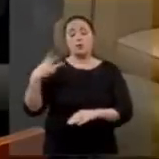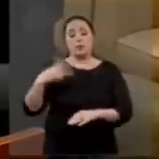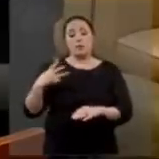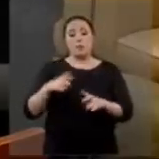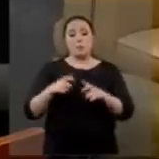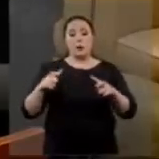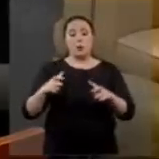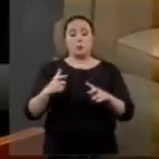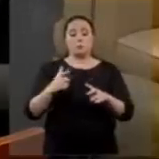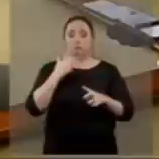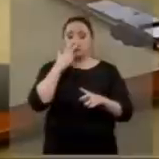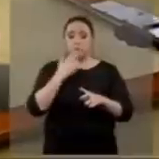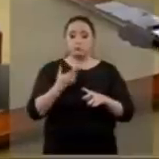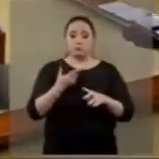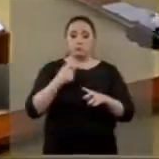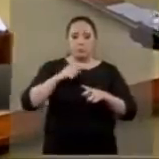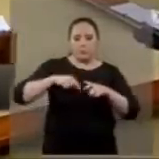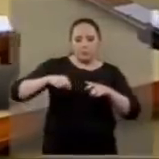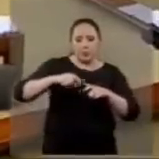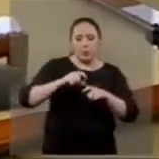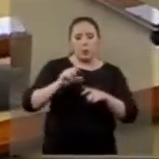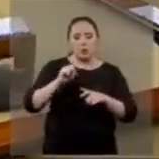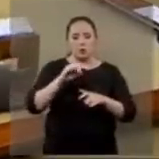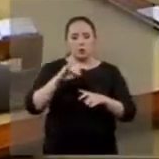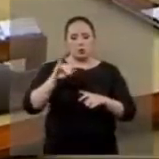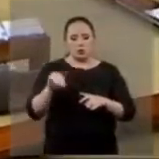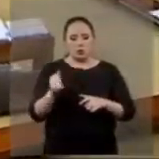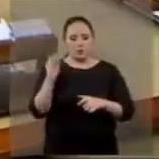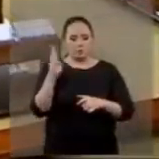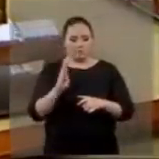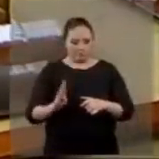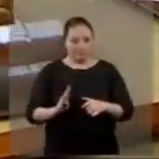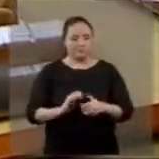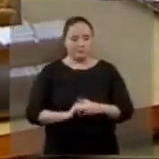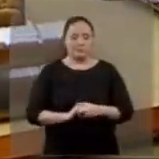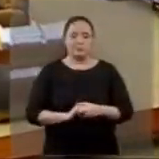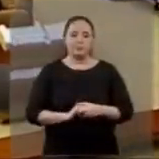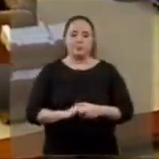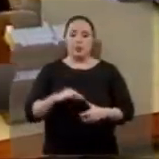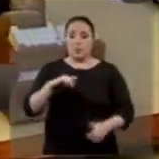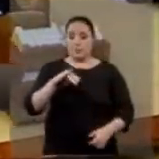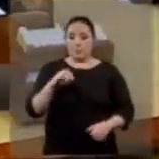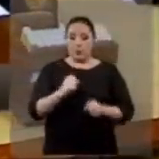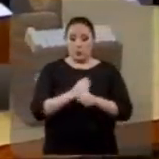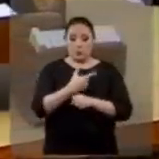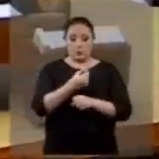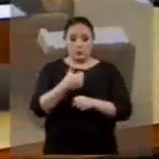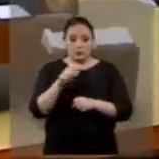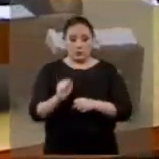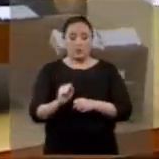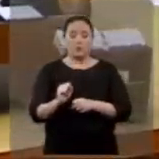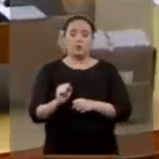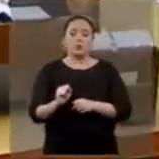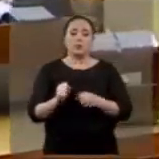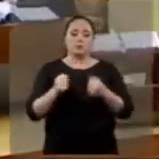do Brasil. Segundo dados da Embrapa, atualizados em maio de 2018, referentes à safra